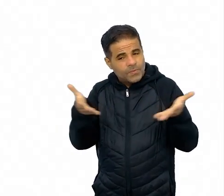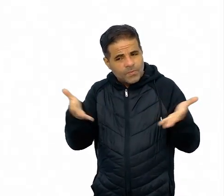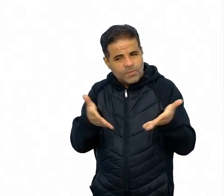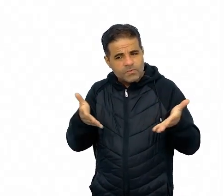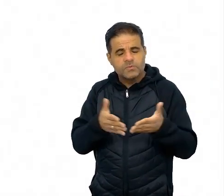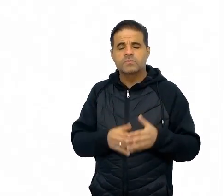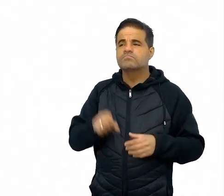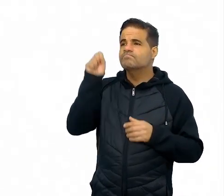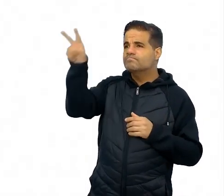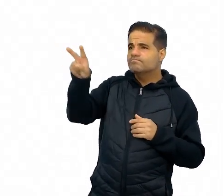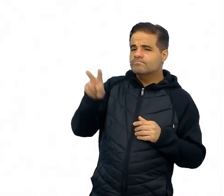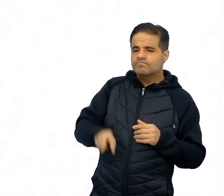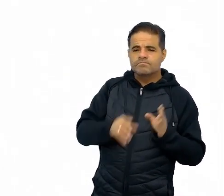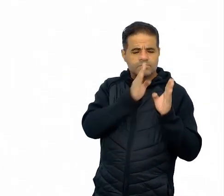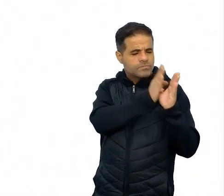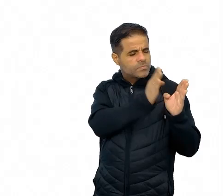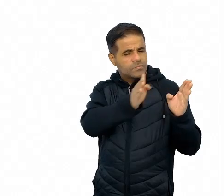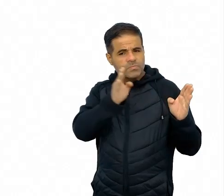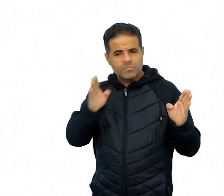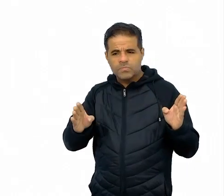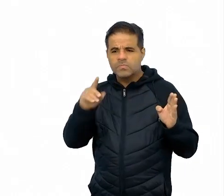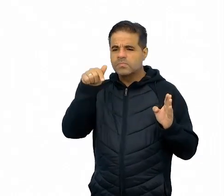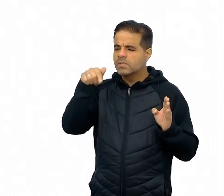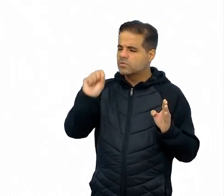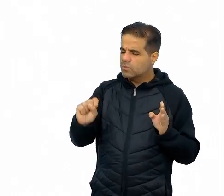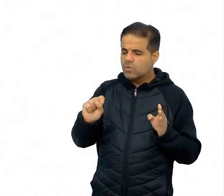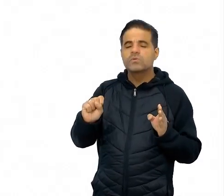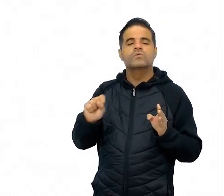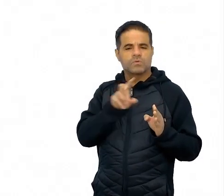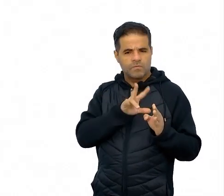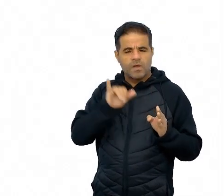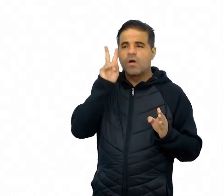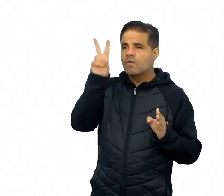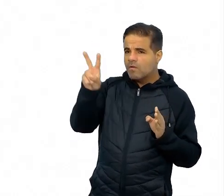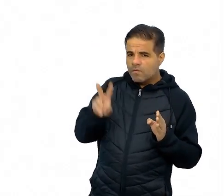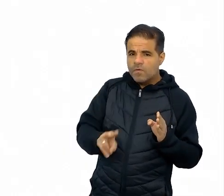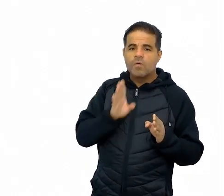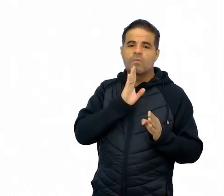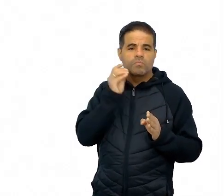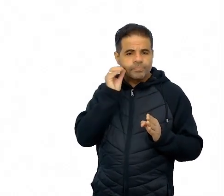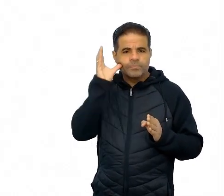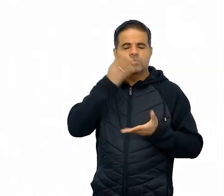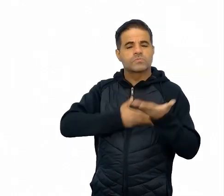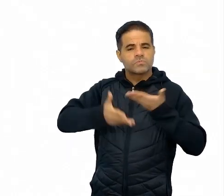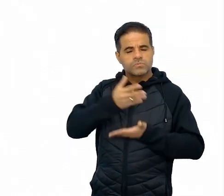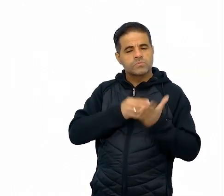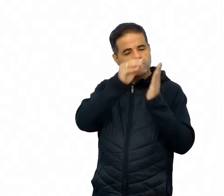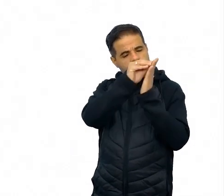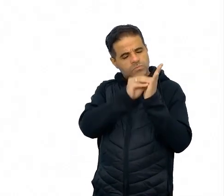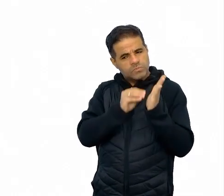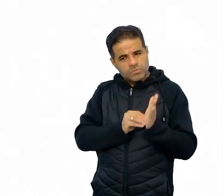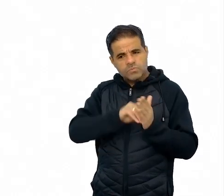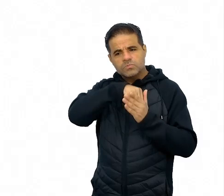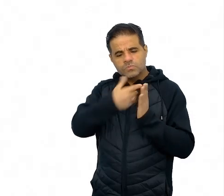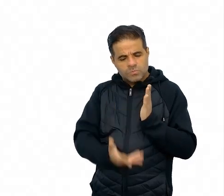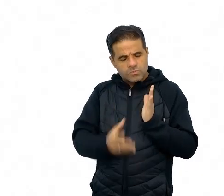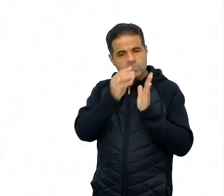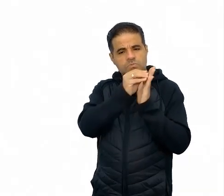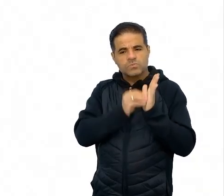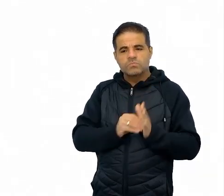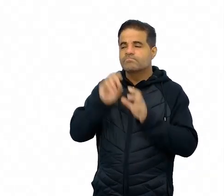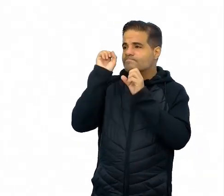né, olhando para a sequência 7 e 8, nós vamos olhar o quê? O conhecimento do conteúdo e